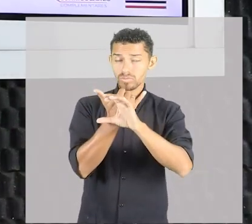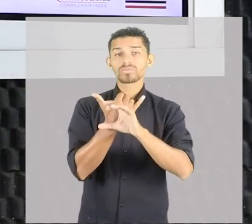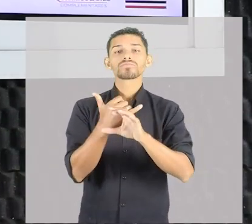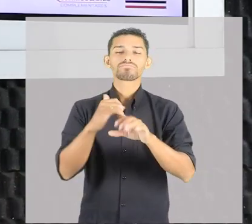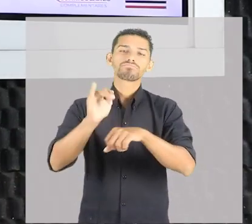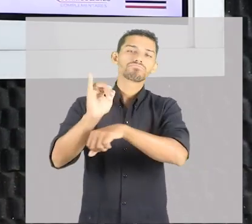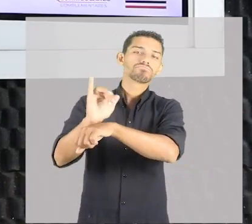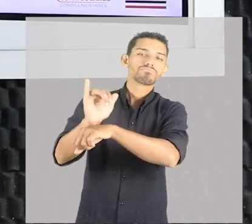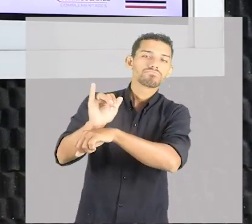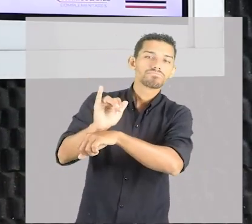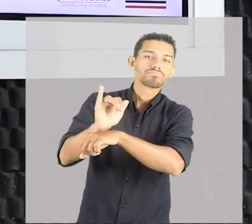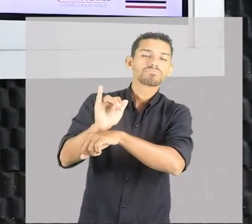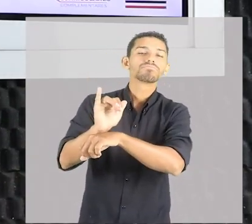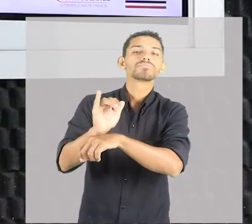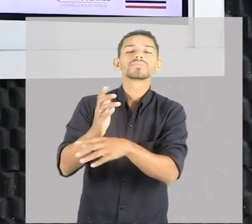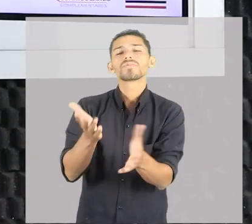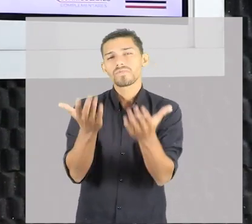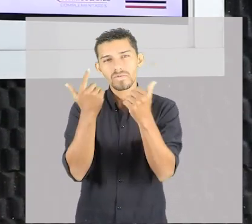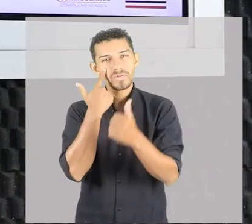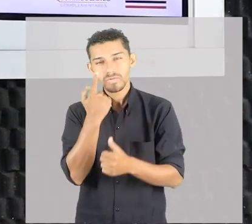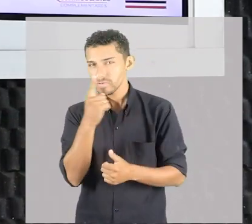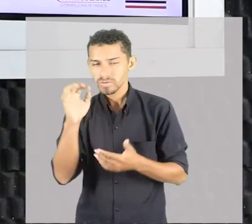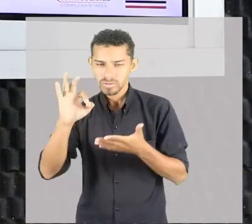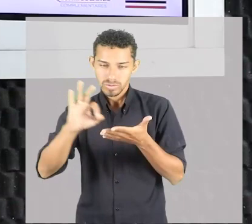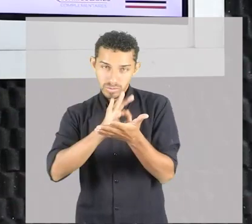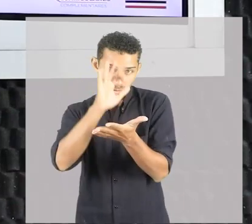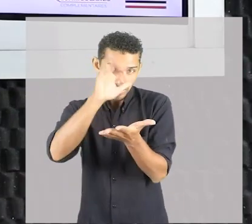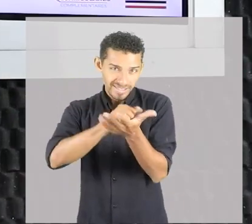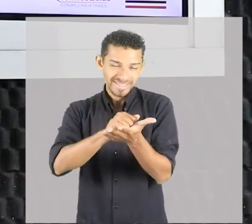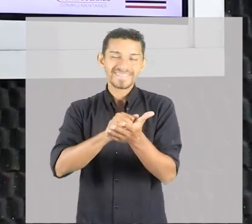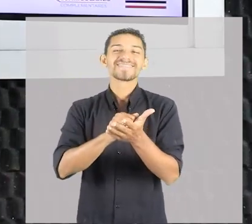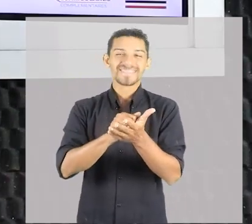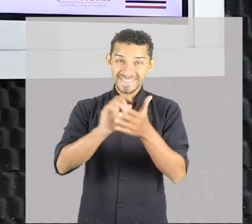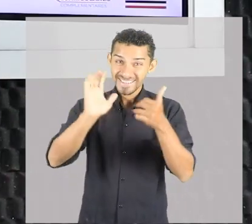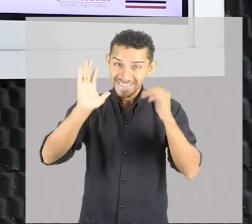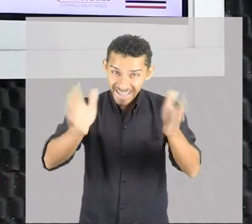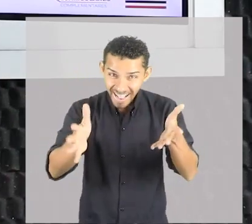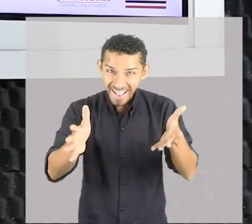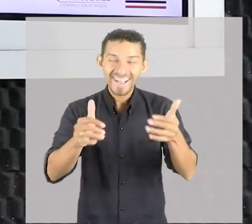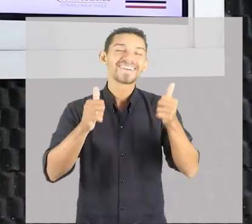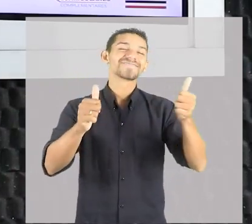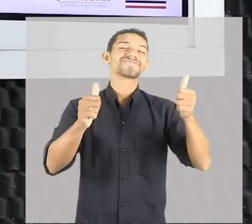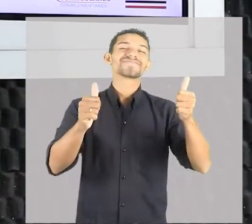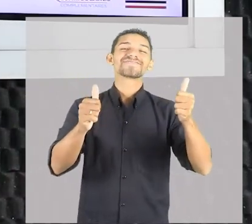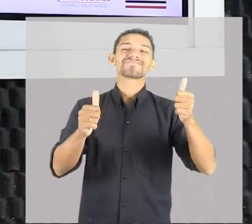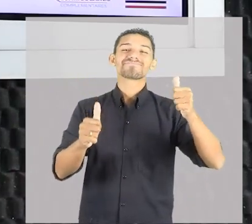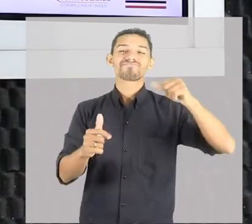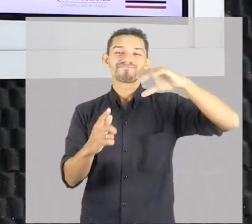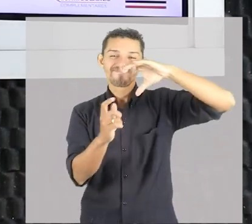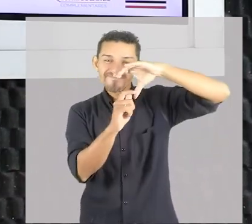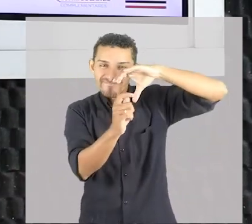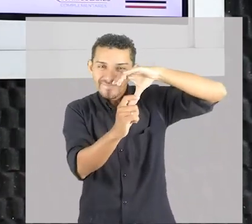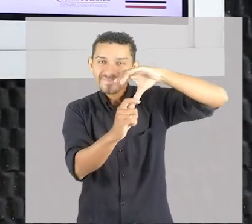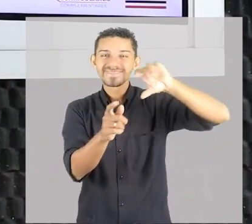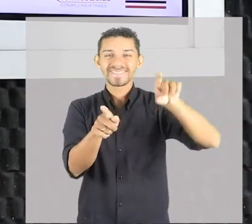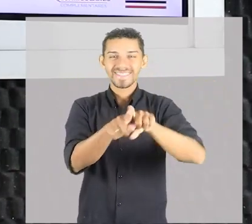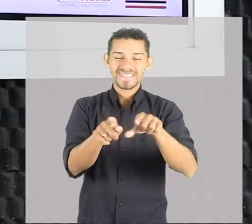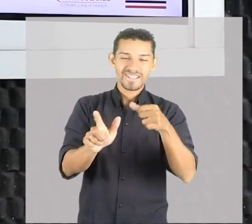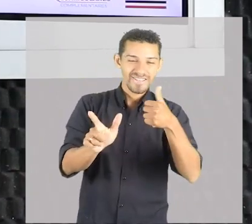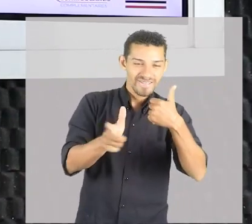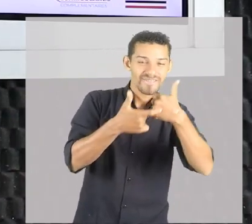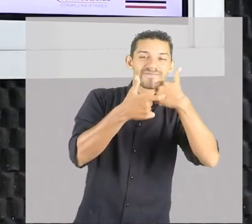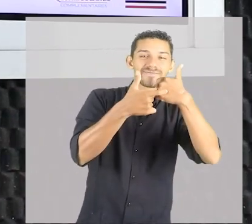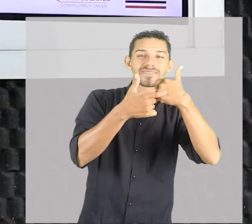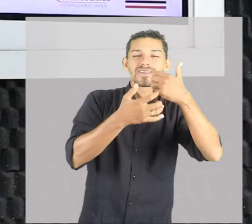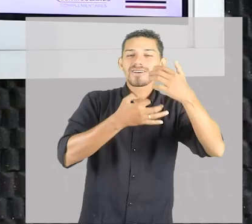vai lá se inscreve já show galera então depois você vai lá D uma curtida faz um cominho